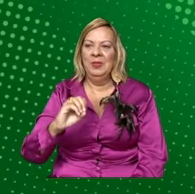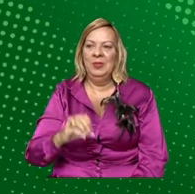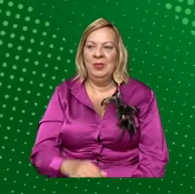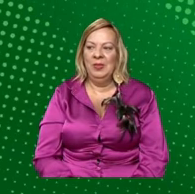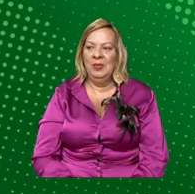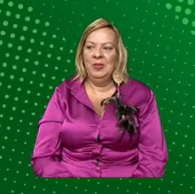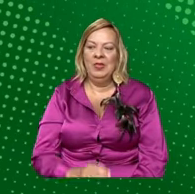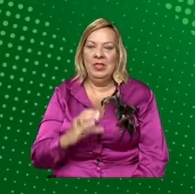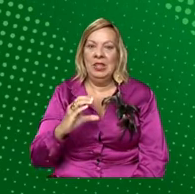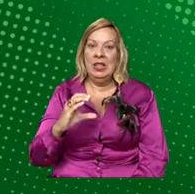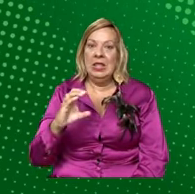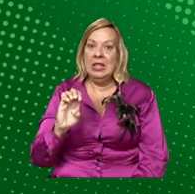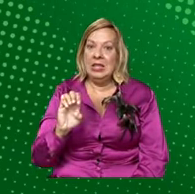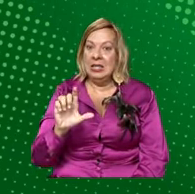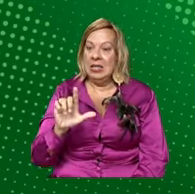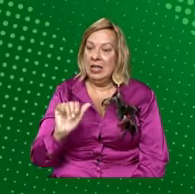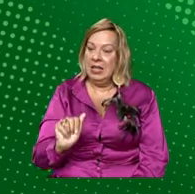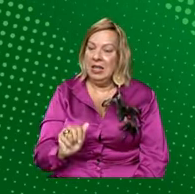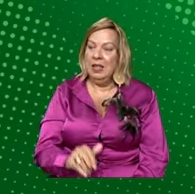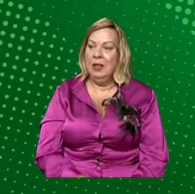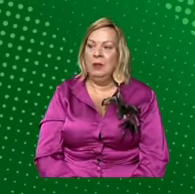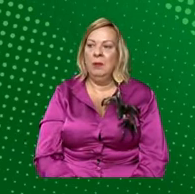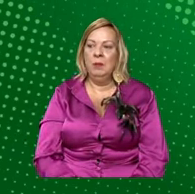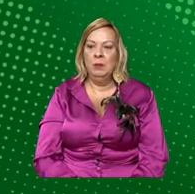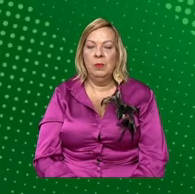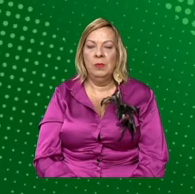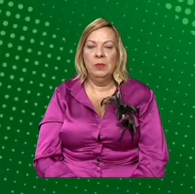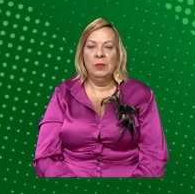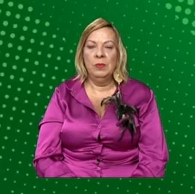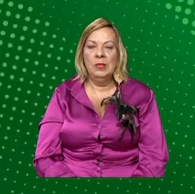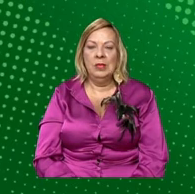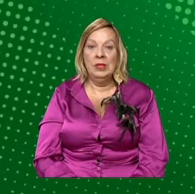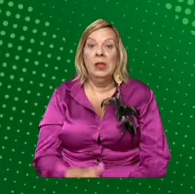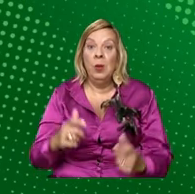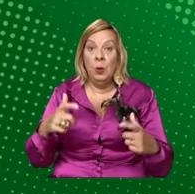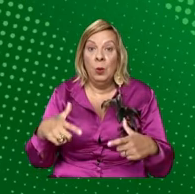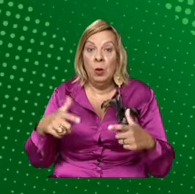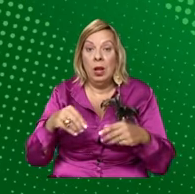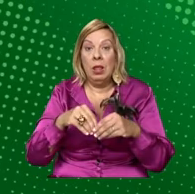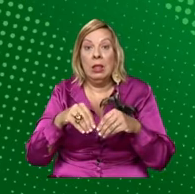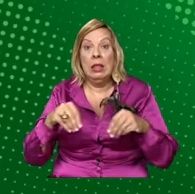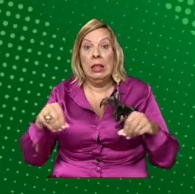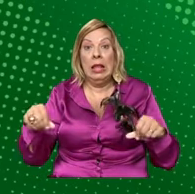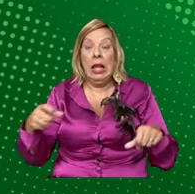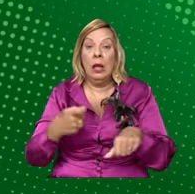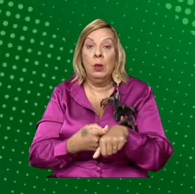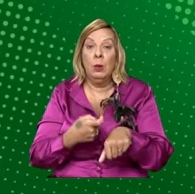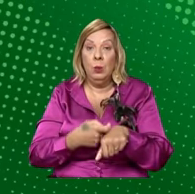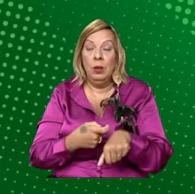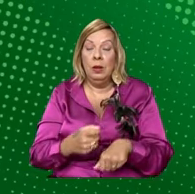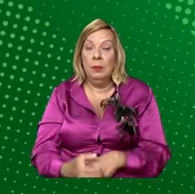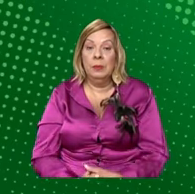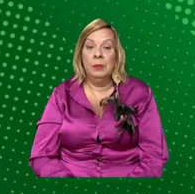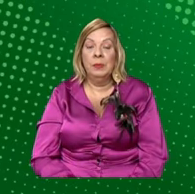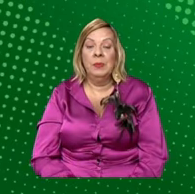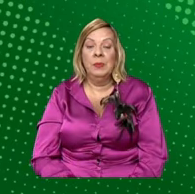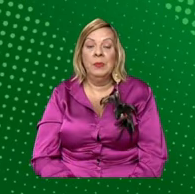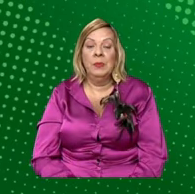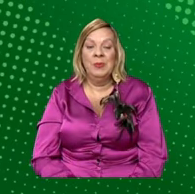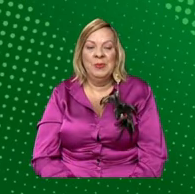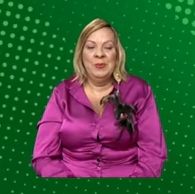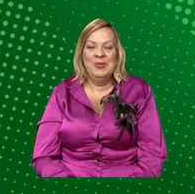1344330, Célia. A Célia é do Santa Maria, R$500. Adquiriu